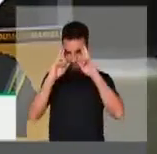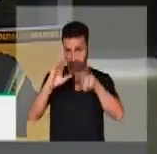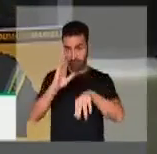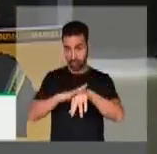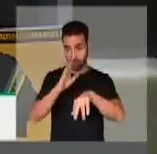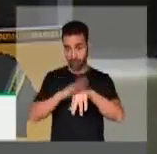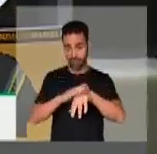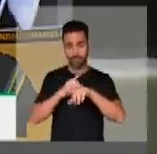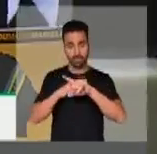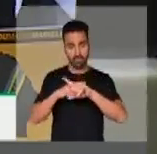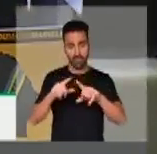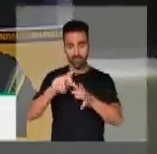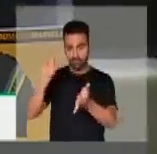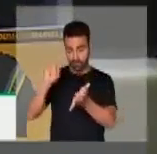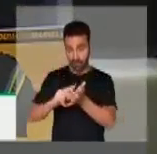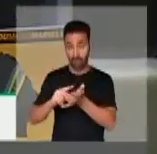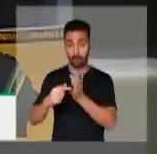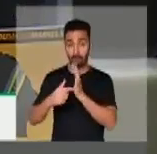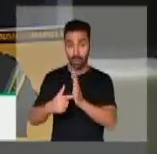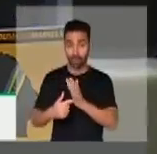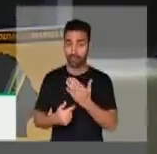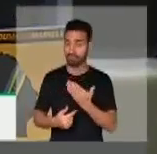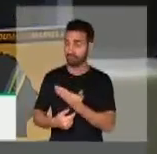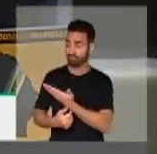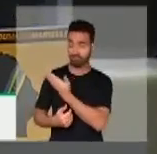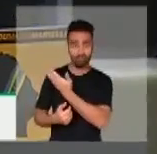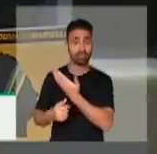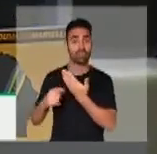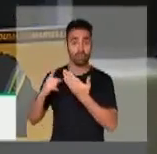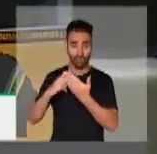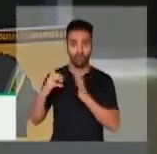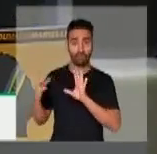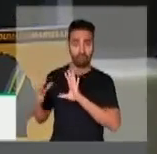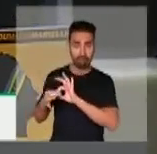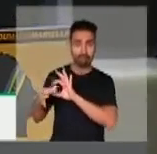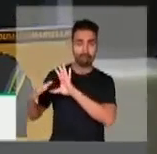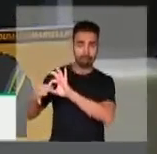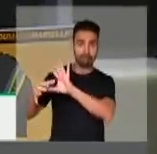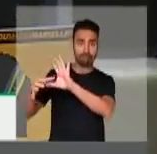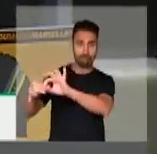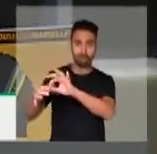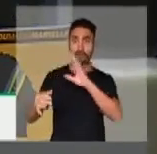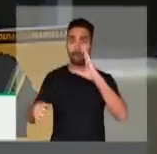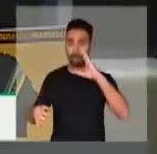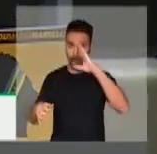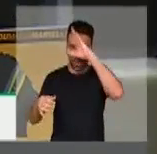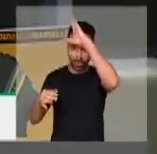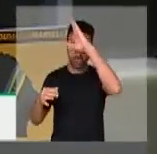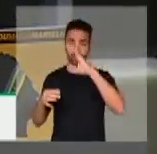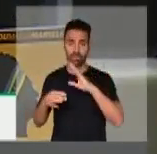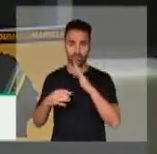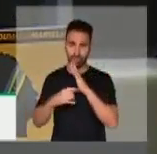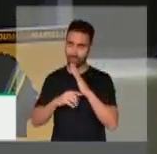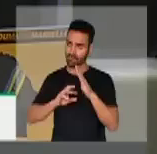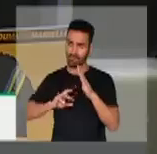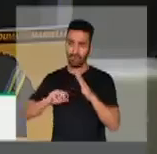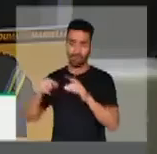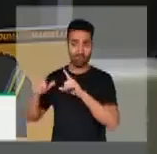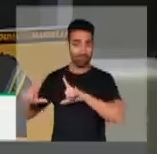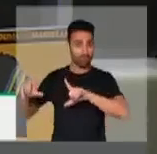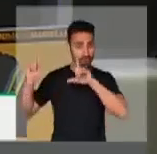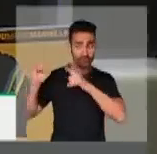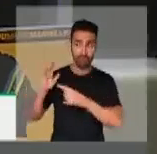tempo, mas ele realmente mostra aqui das conexões da família Bolsonaro. E aqui não há leviandade,